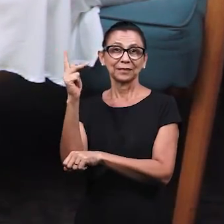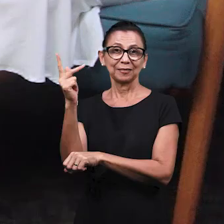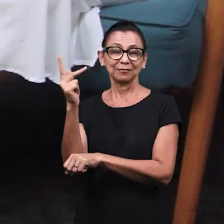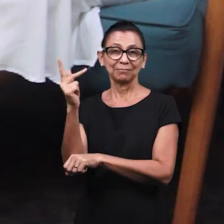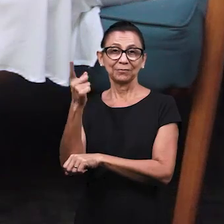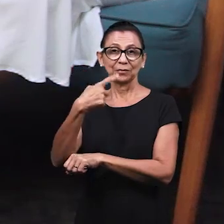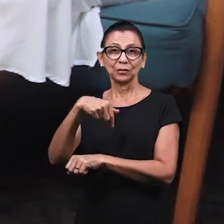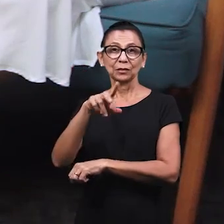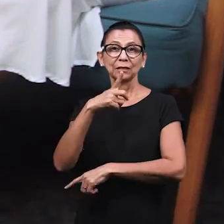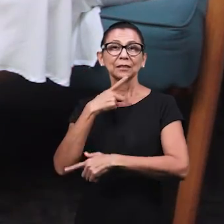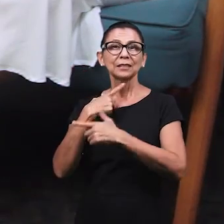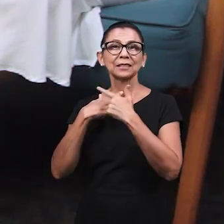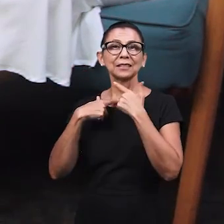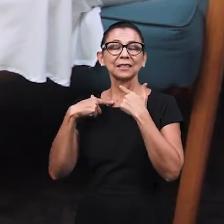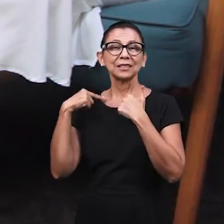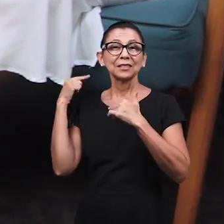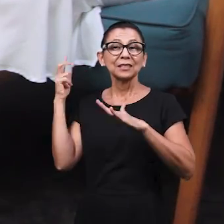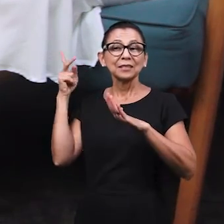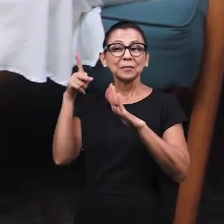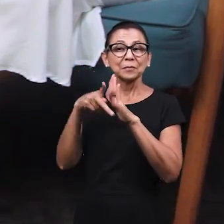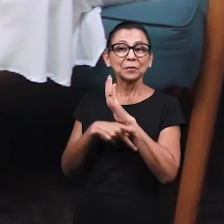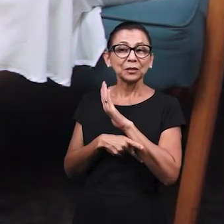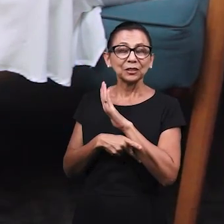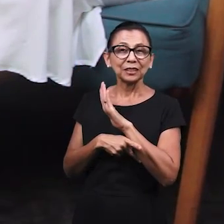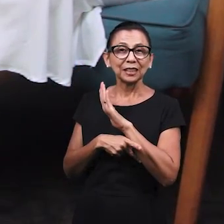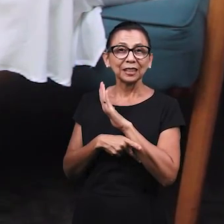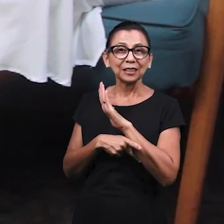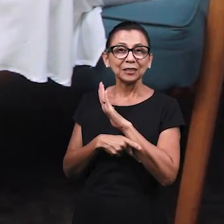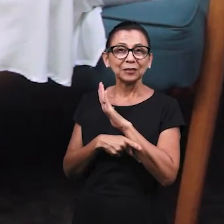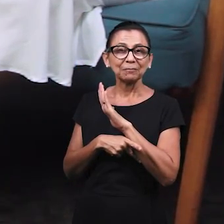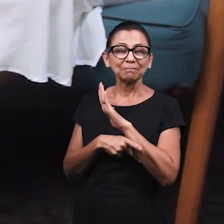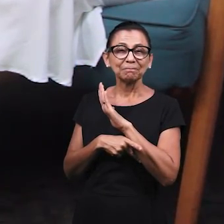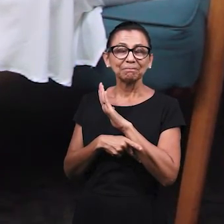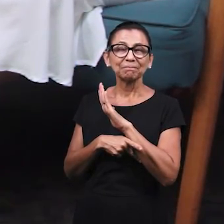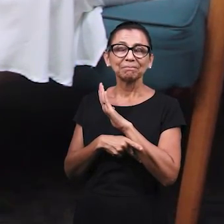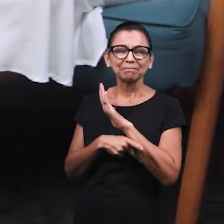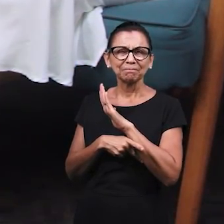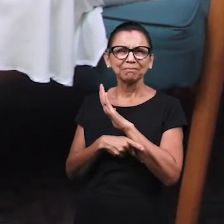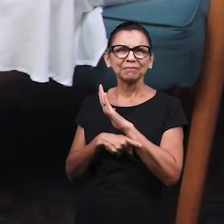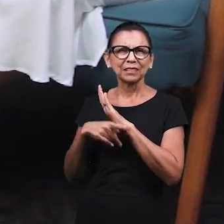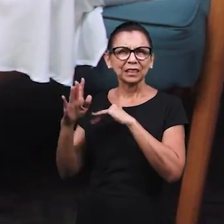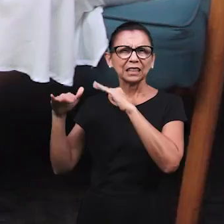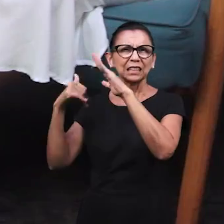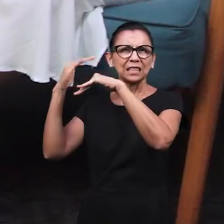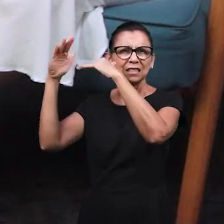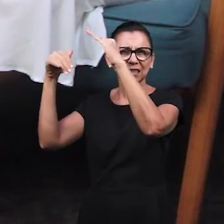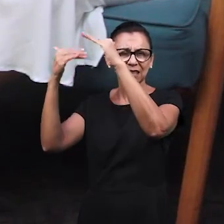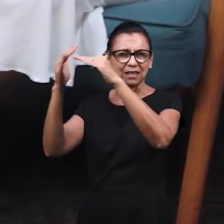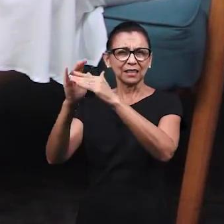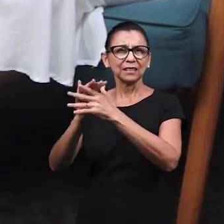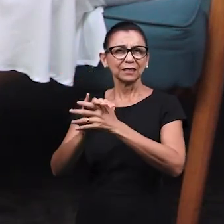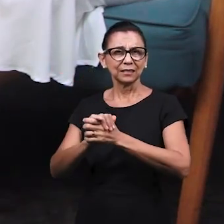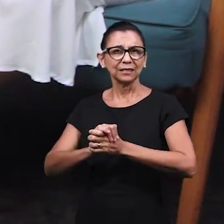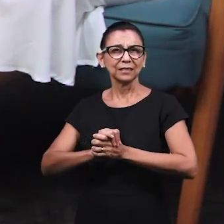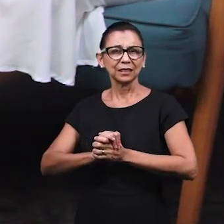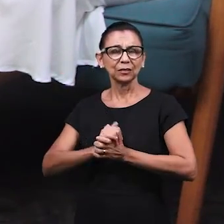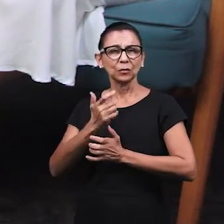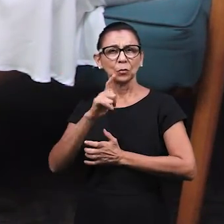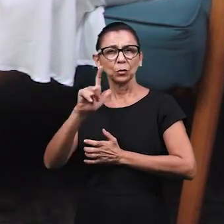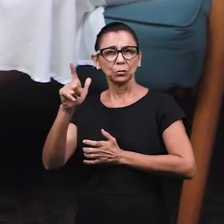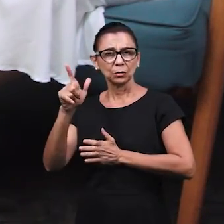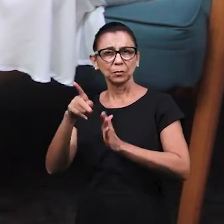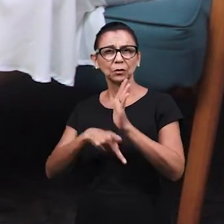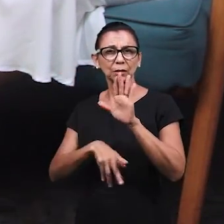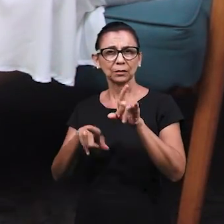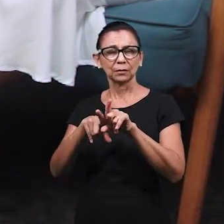E o nosso desejo é que esse projeto em si, ele seja um projeto vitorioso, assim como todos os outros